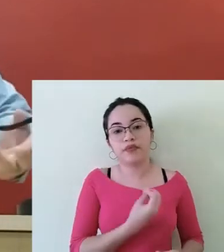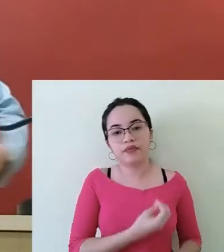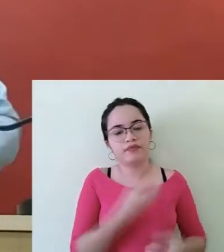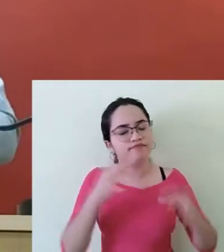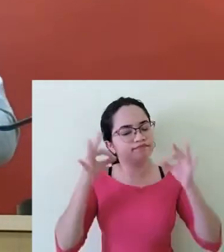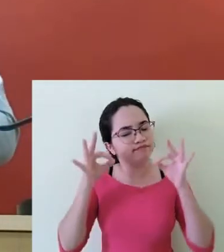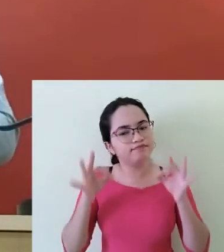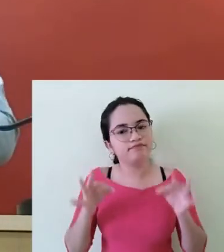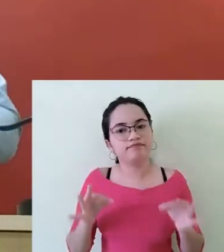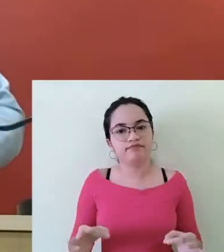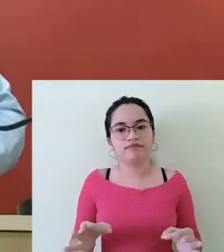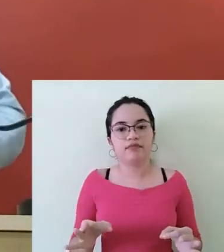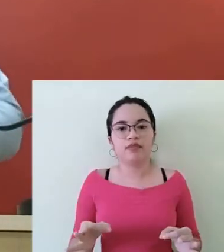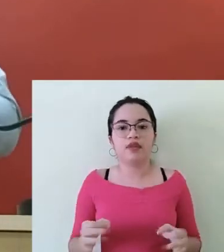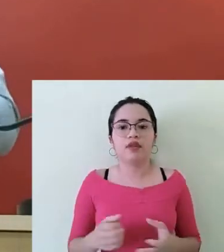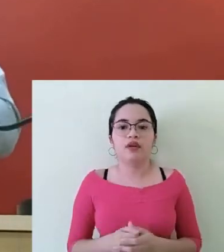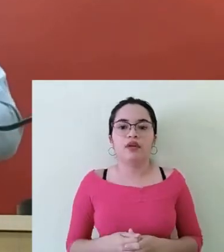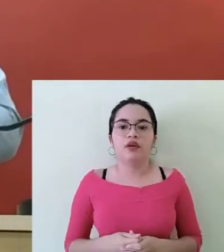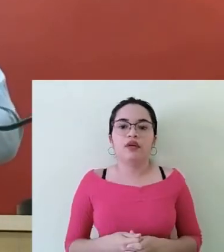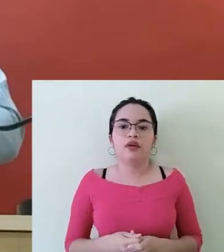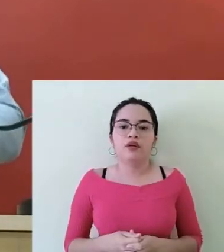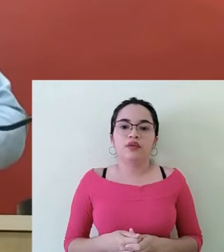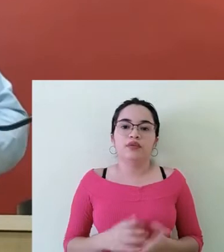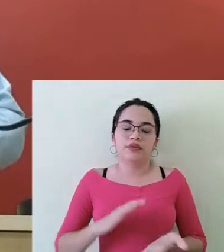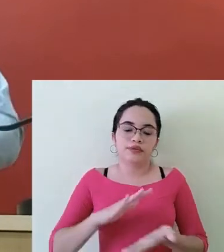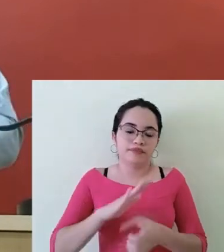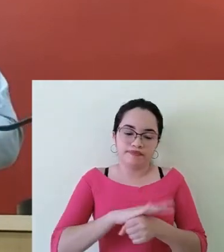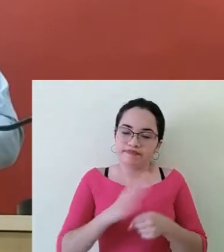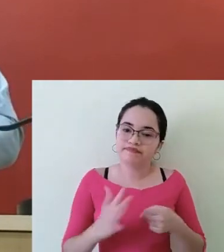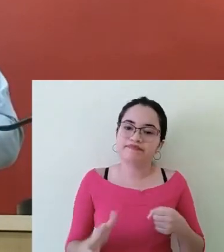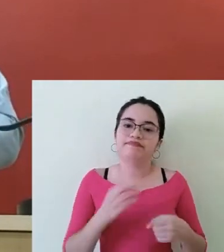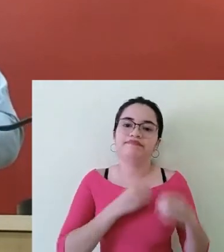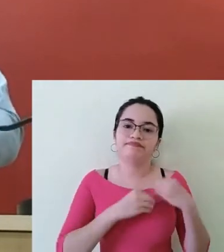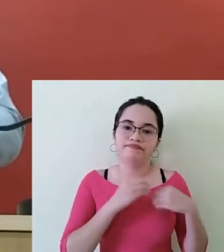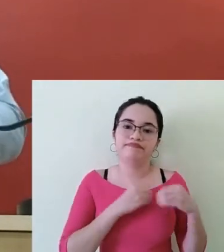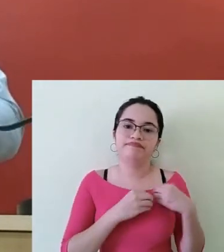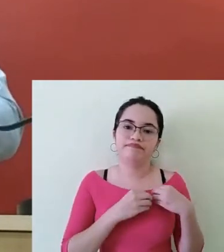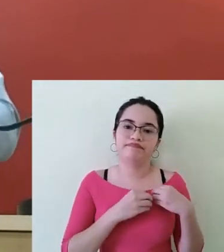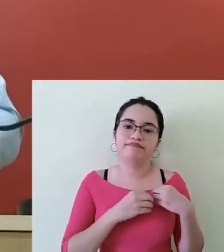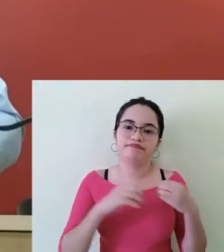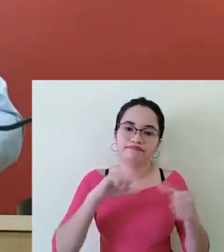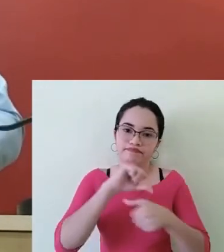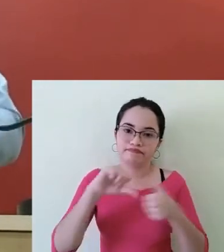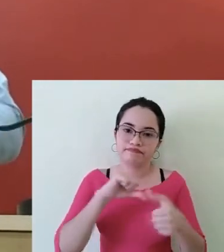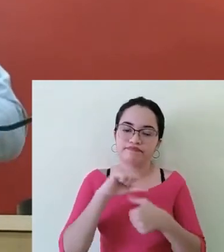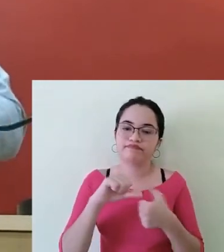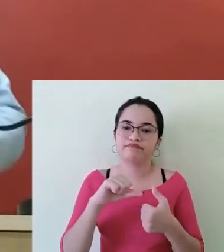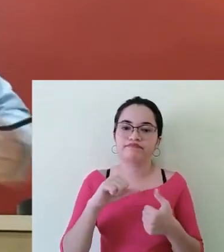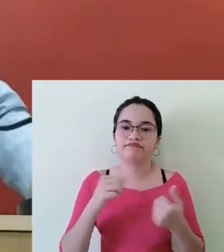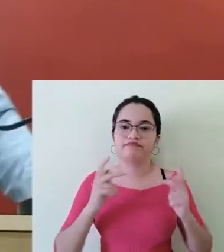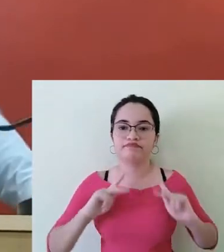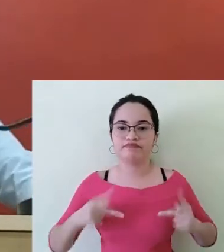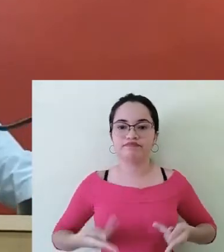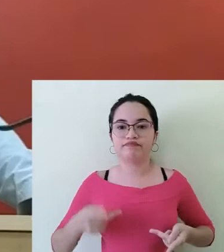em perfeita harmonia foram contaminados pelo pecado. E ele se tornou um